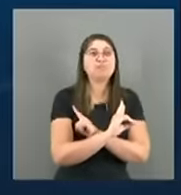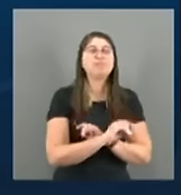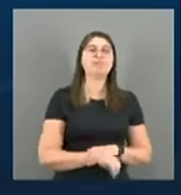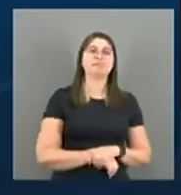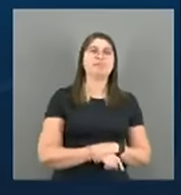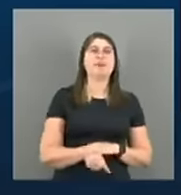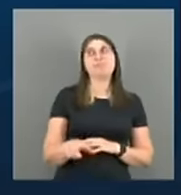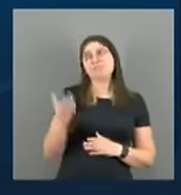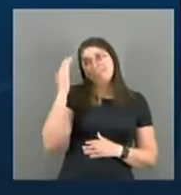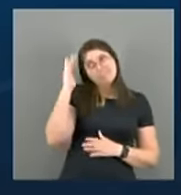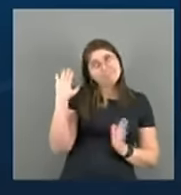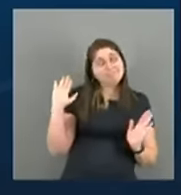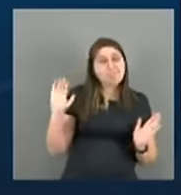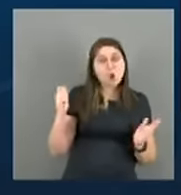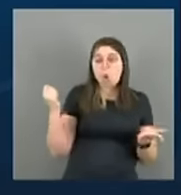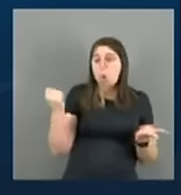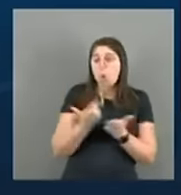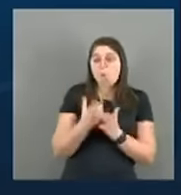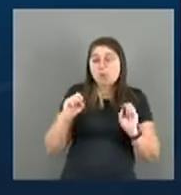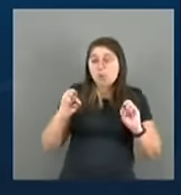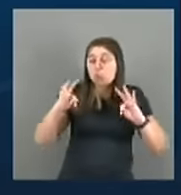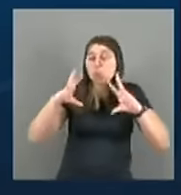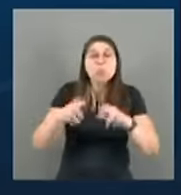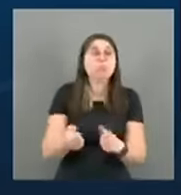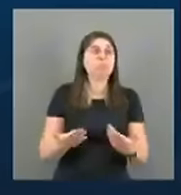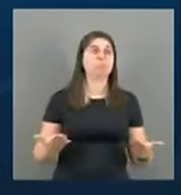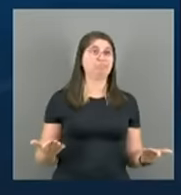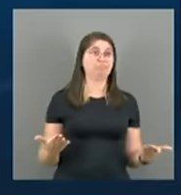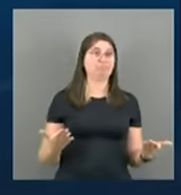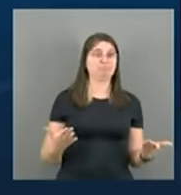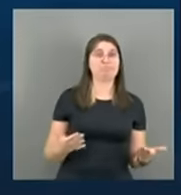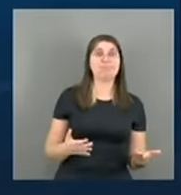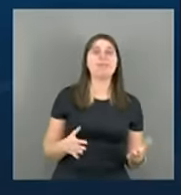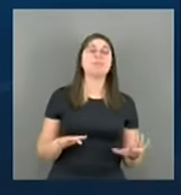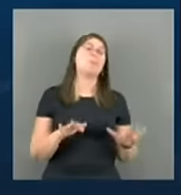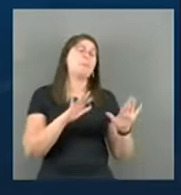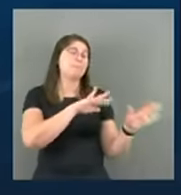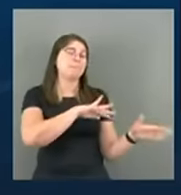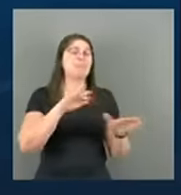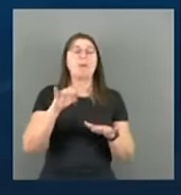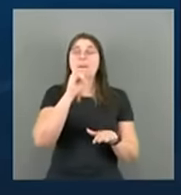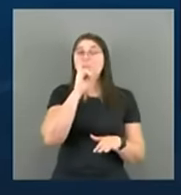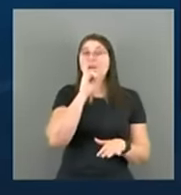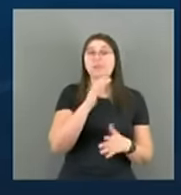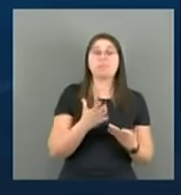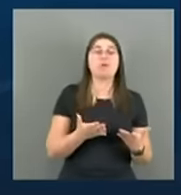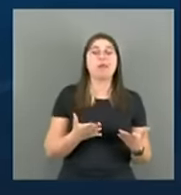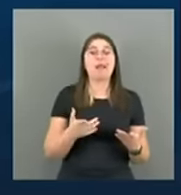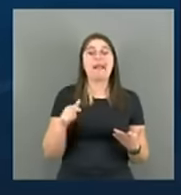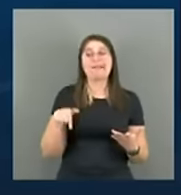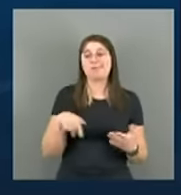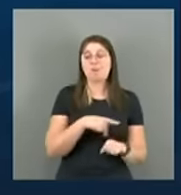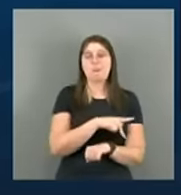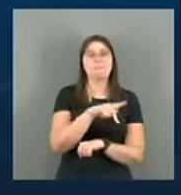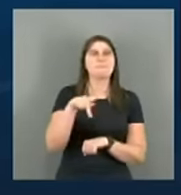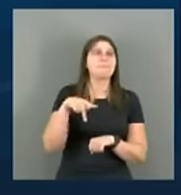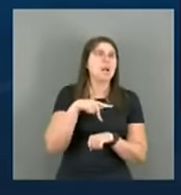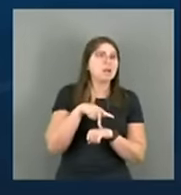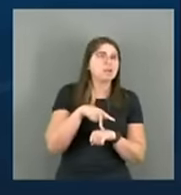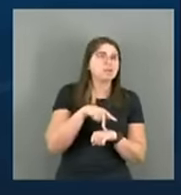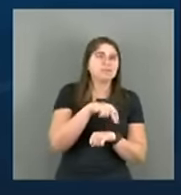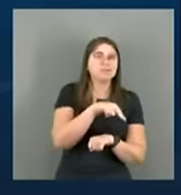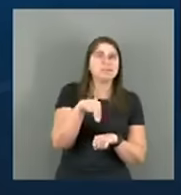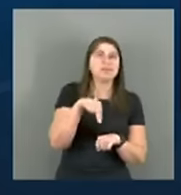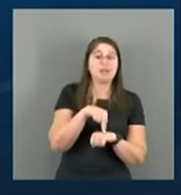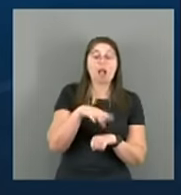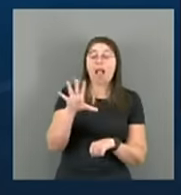Você entendeu que hoje a seriedade, Cajuru, do que a gente está colocando aqui, é realmente uma nação que é